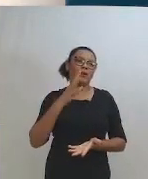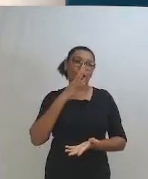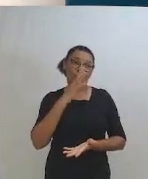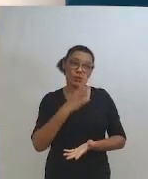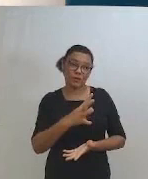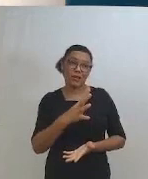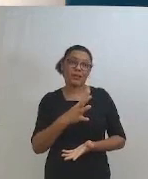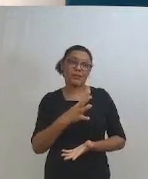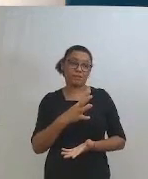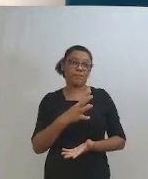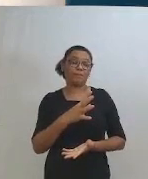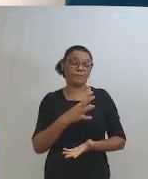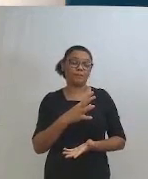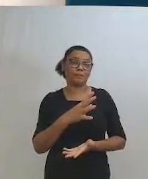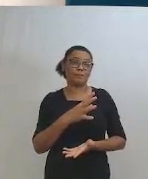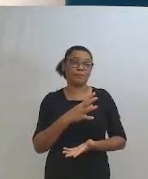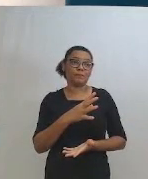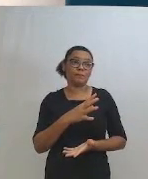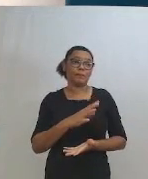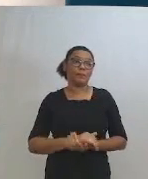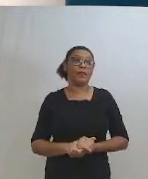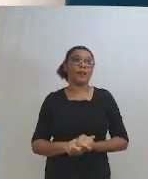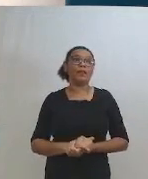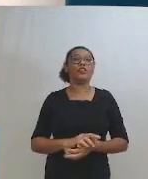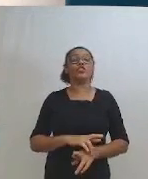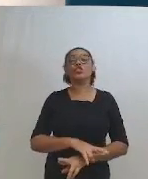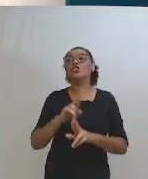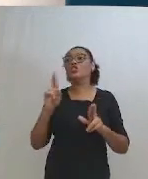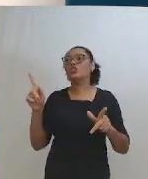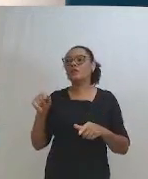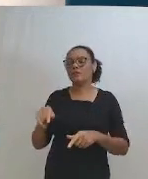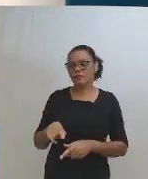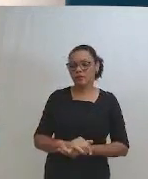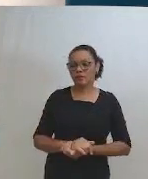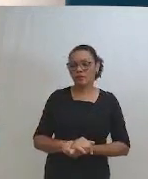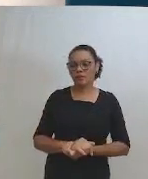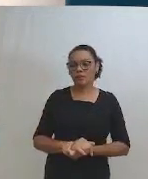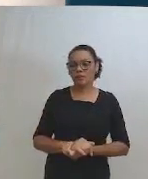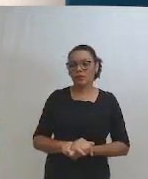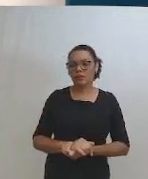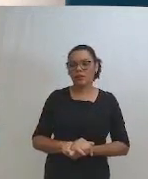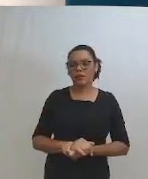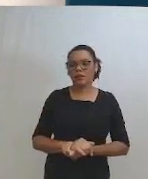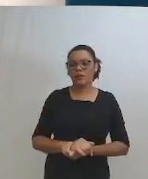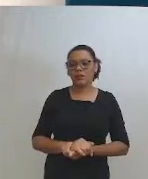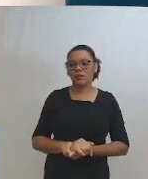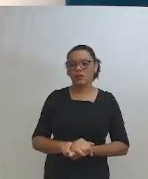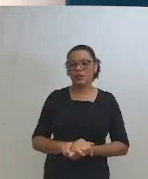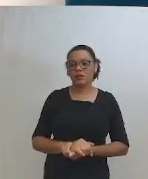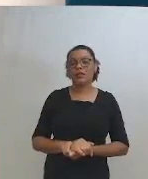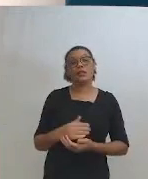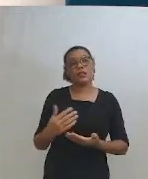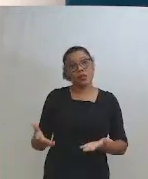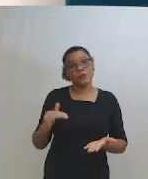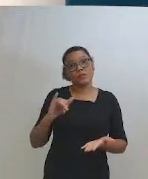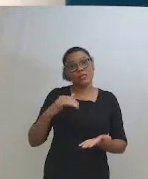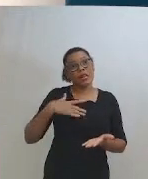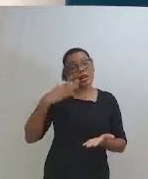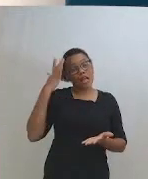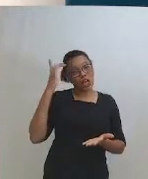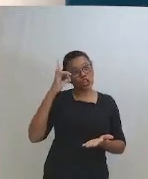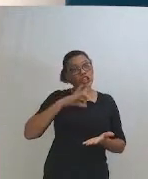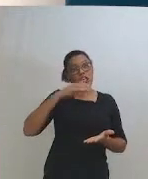favoravelmente ao acusado, muito pelo contrário, certo de sua inocência, deveria então ter comparecido a falhar, aliás, faria com que o juiz